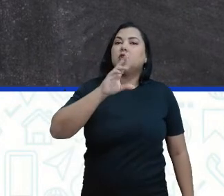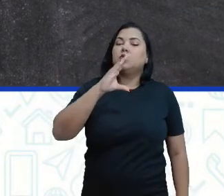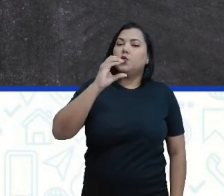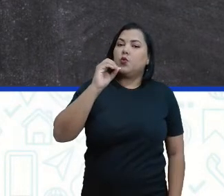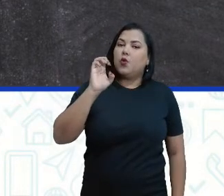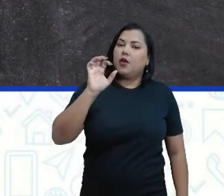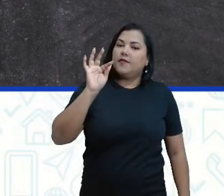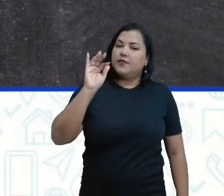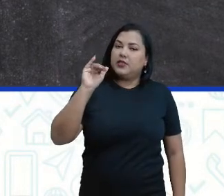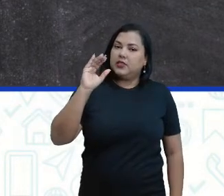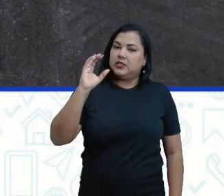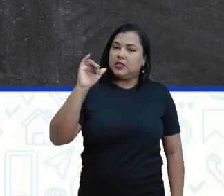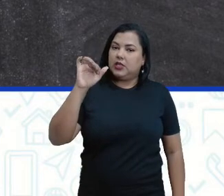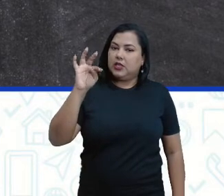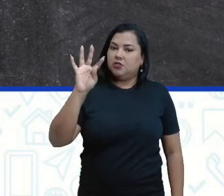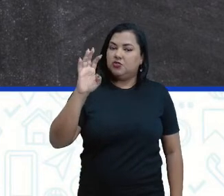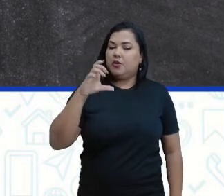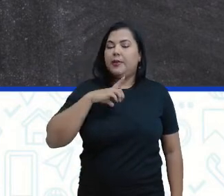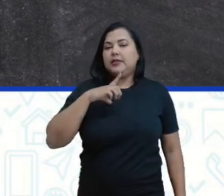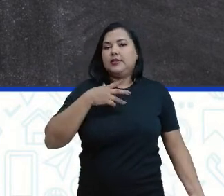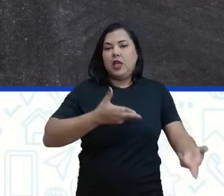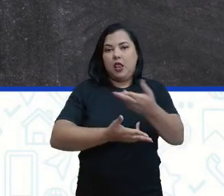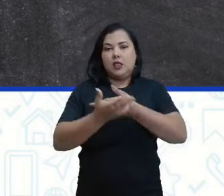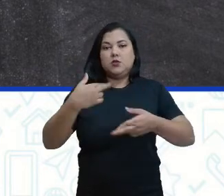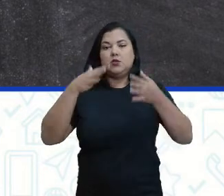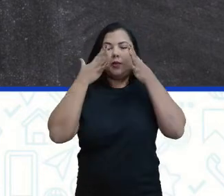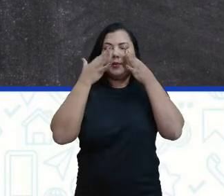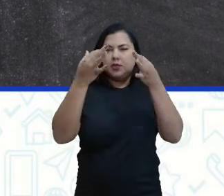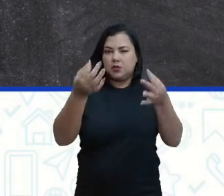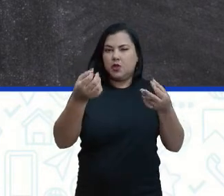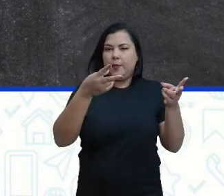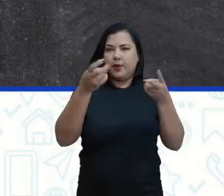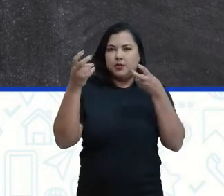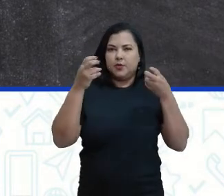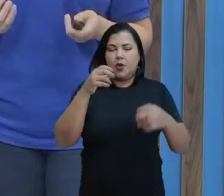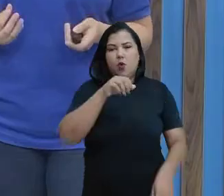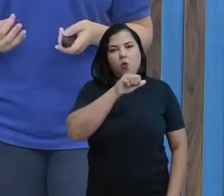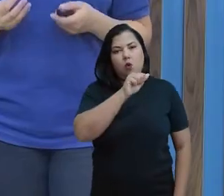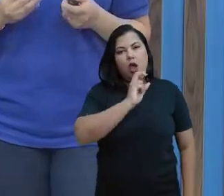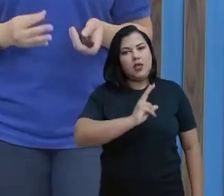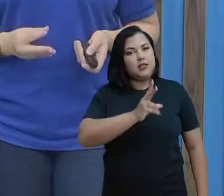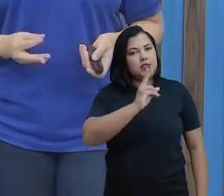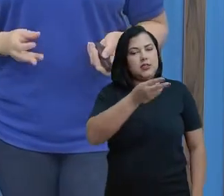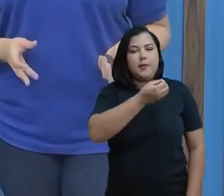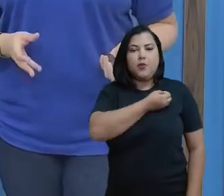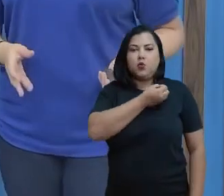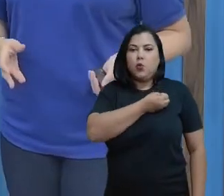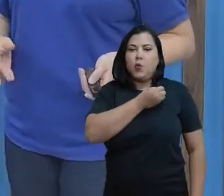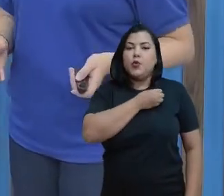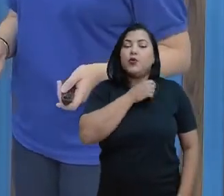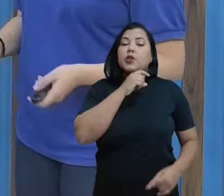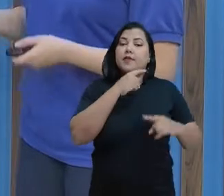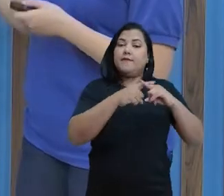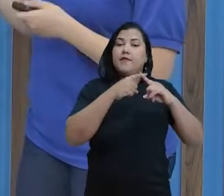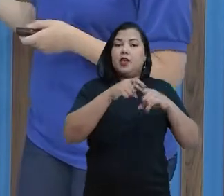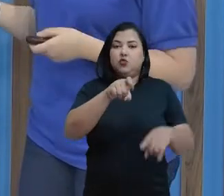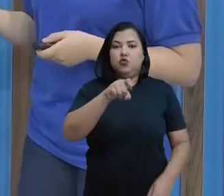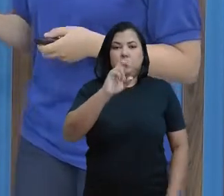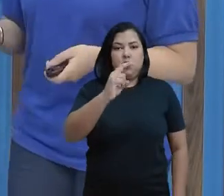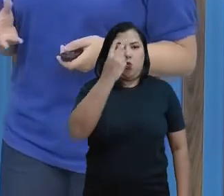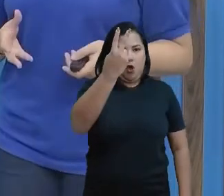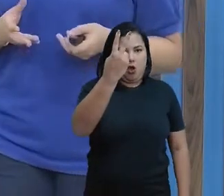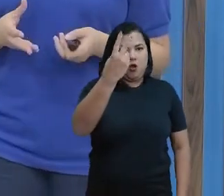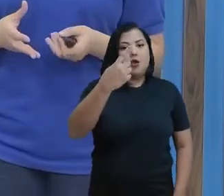para gerar essa relação, tá bom? Então, observa que o A sempre vai ser um número que multiplica o x quadrado. O